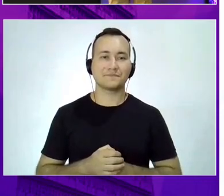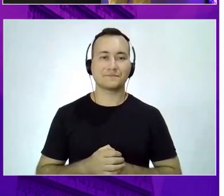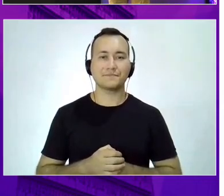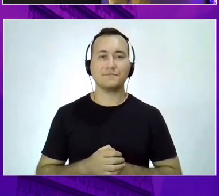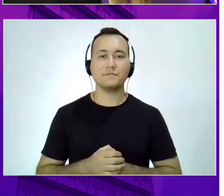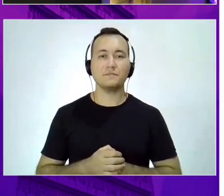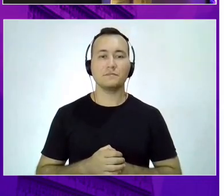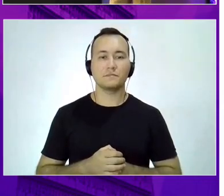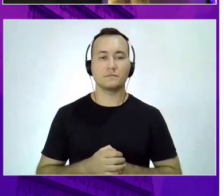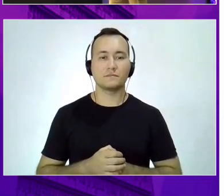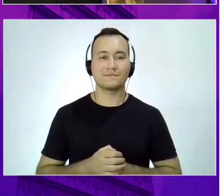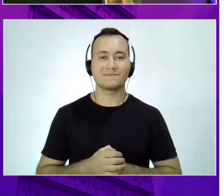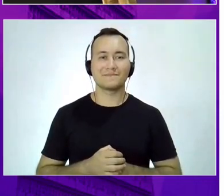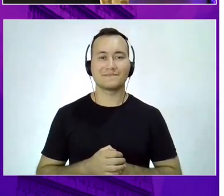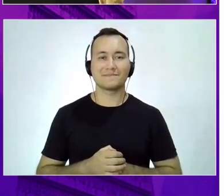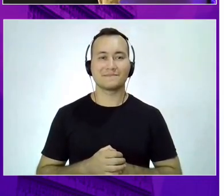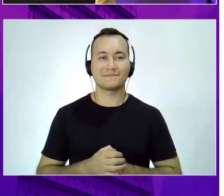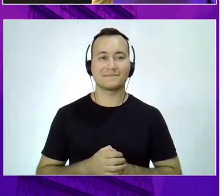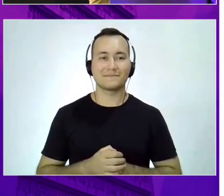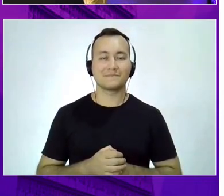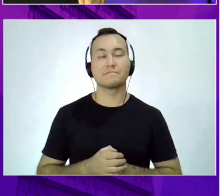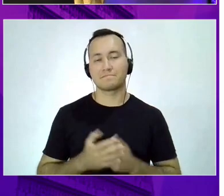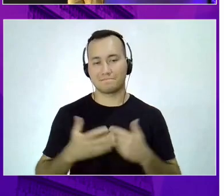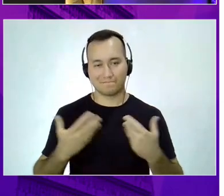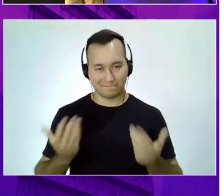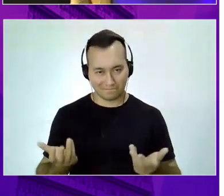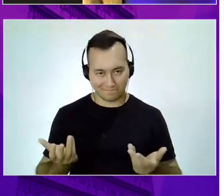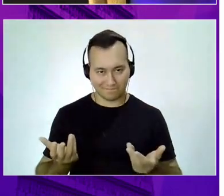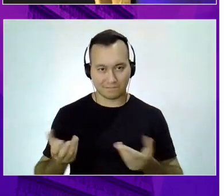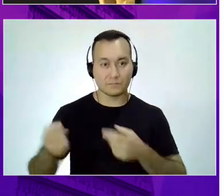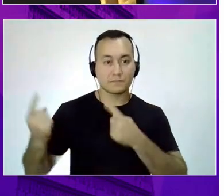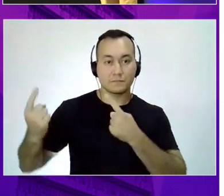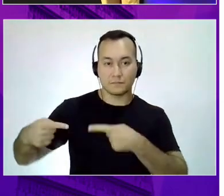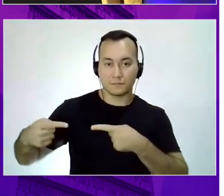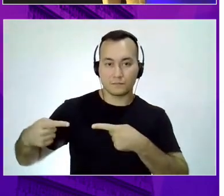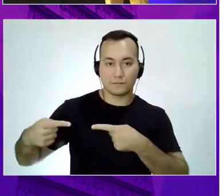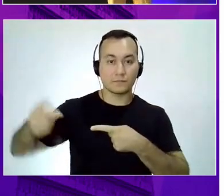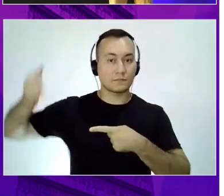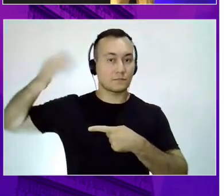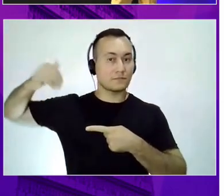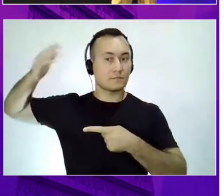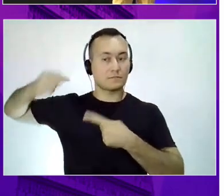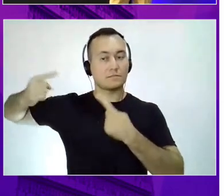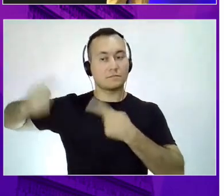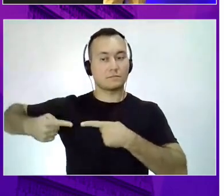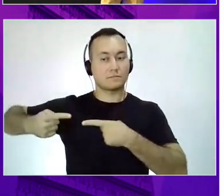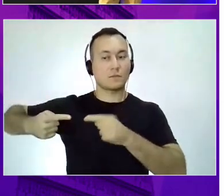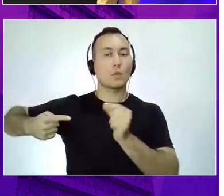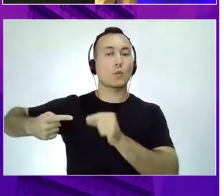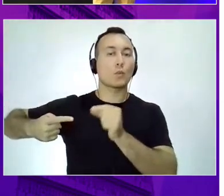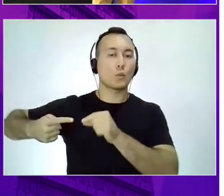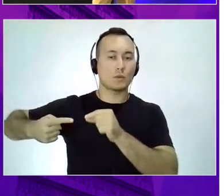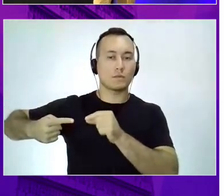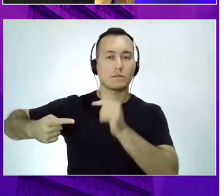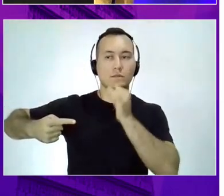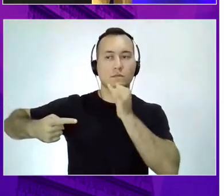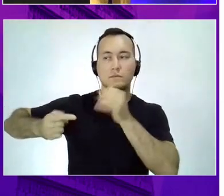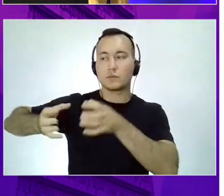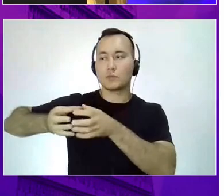Show de bola. Então, um dos desafios que a gente tinha naquela época era o time mais enxuto.